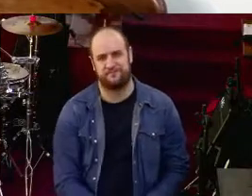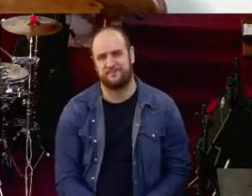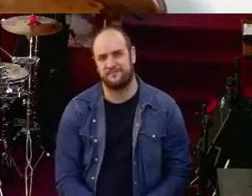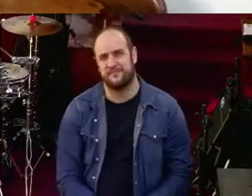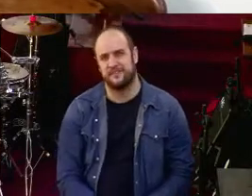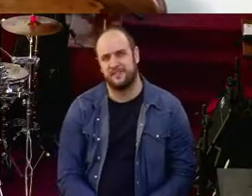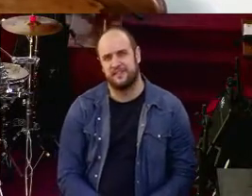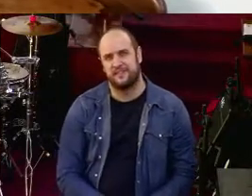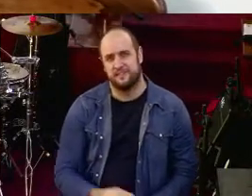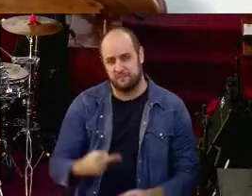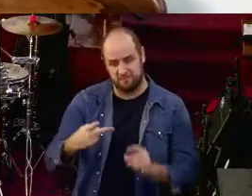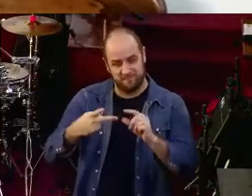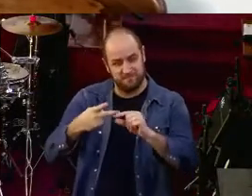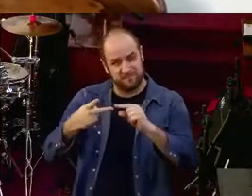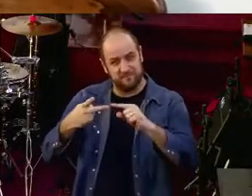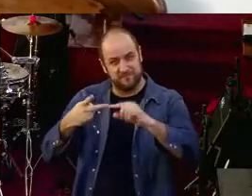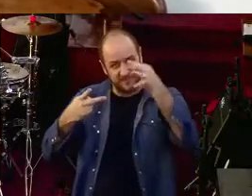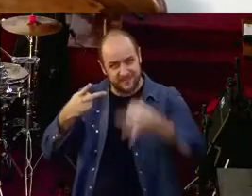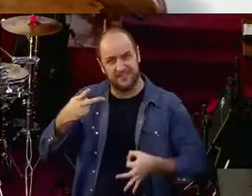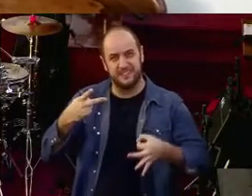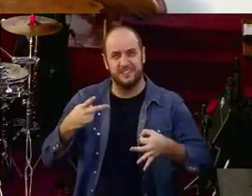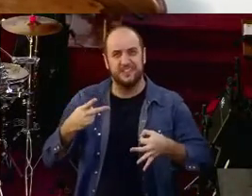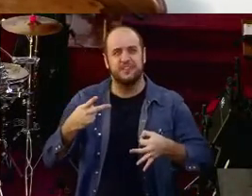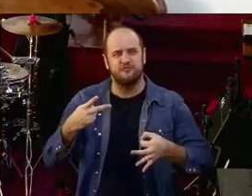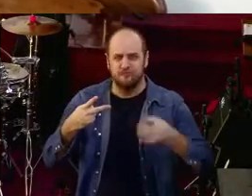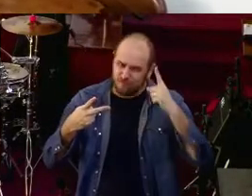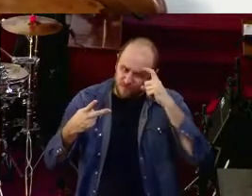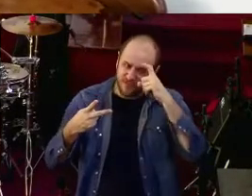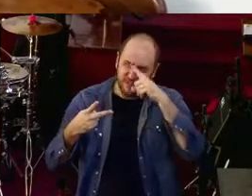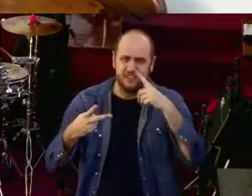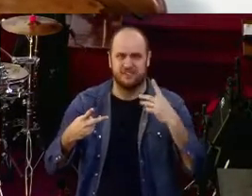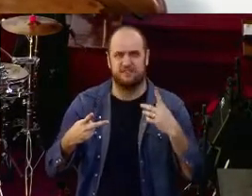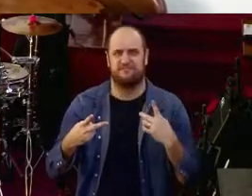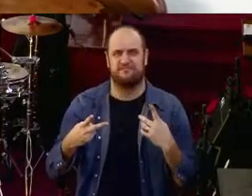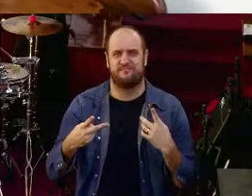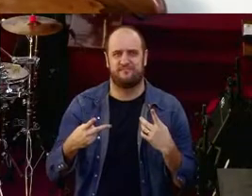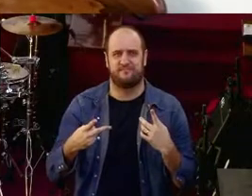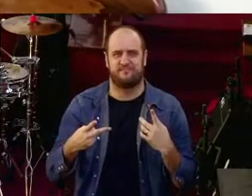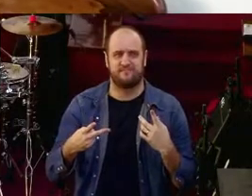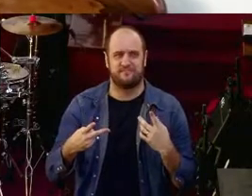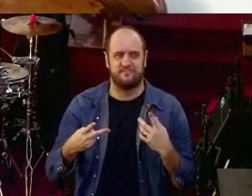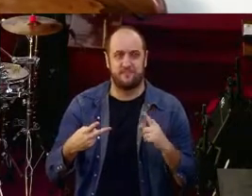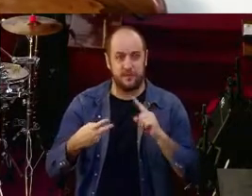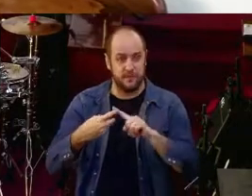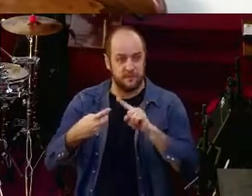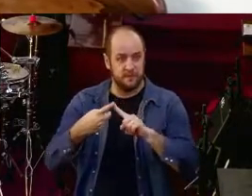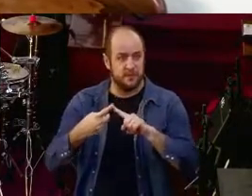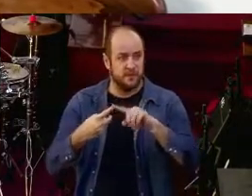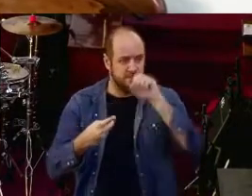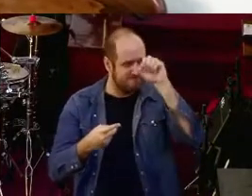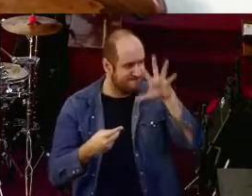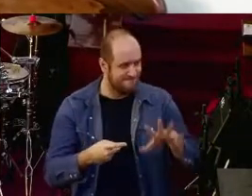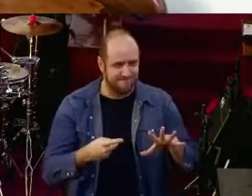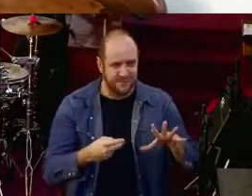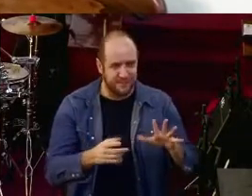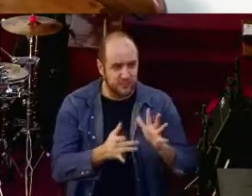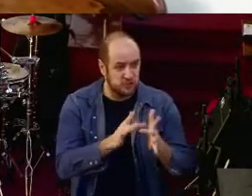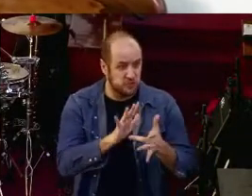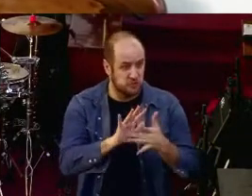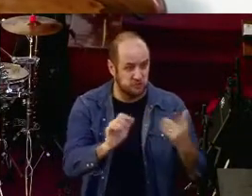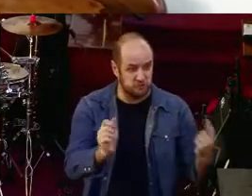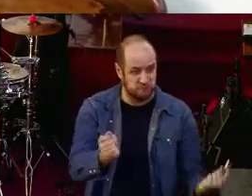é dura no batismo. A primeira é uma evidência clara do destaque de